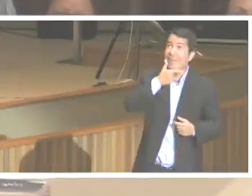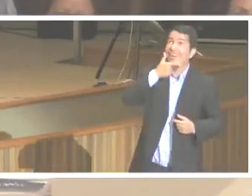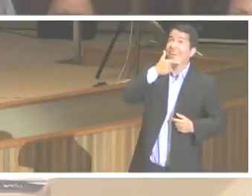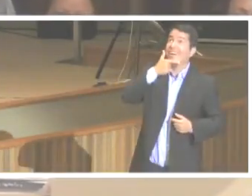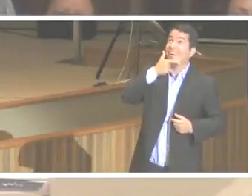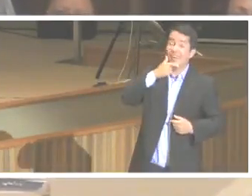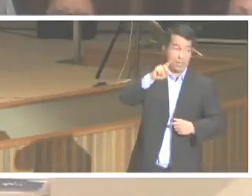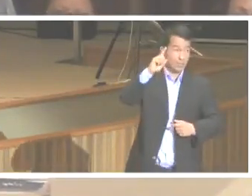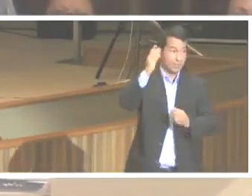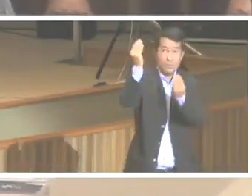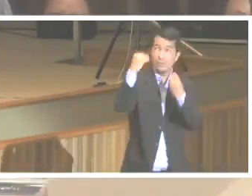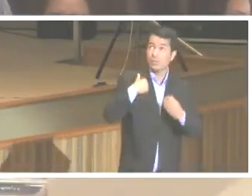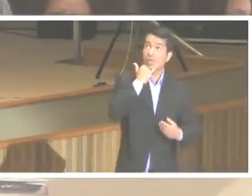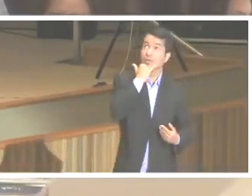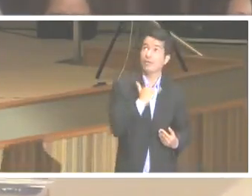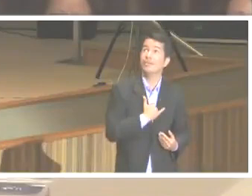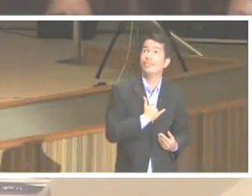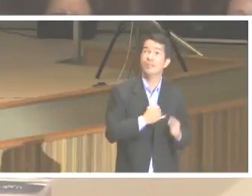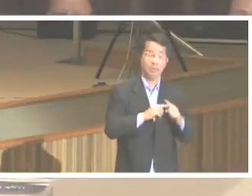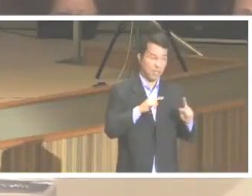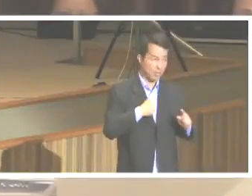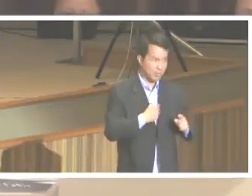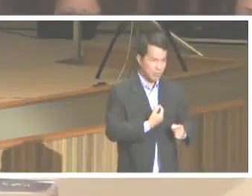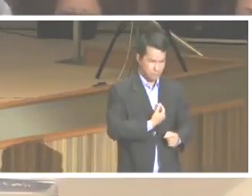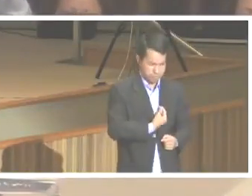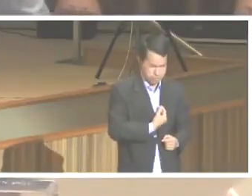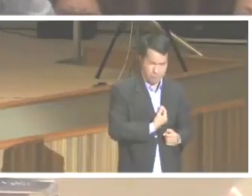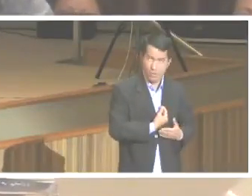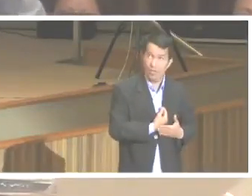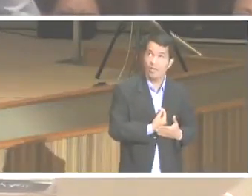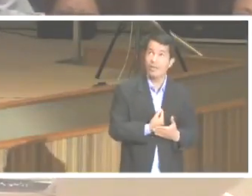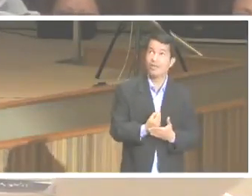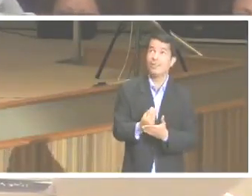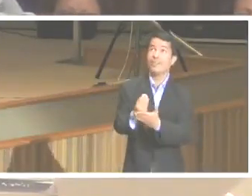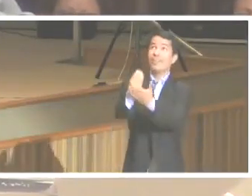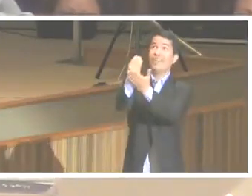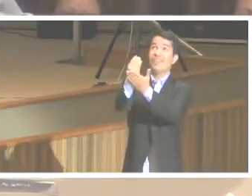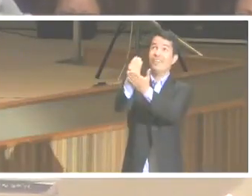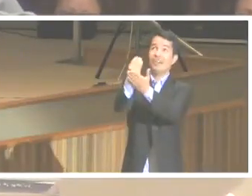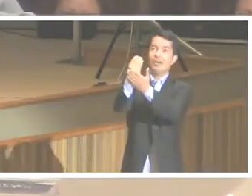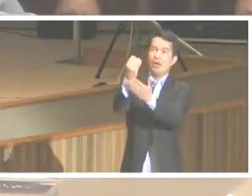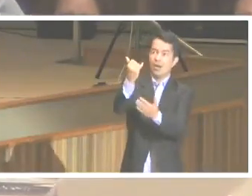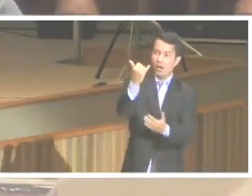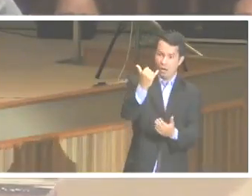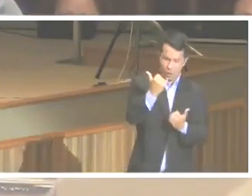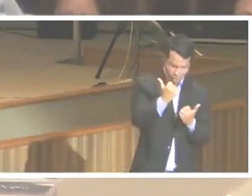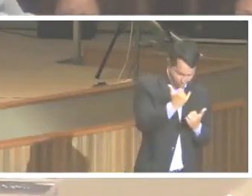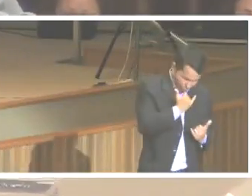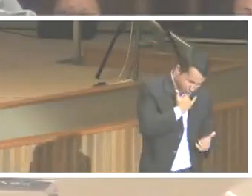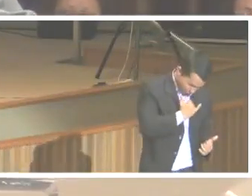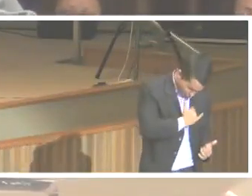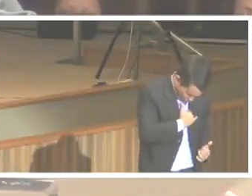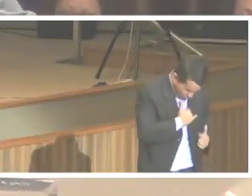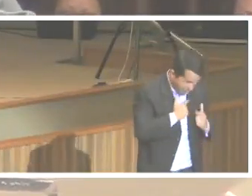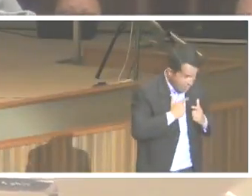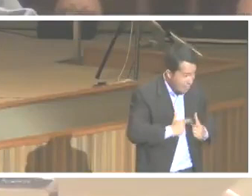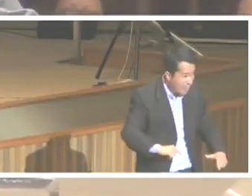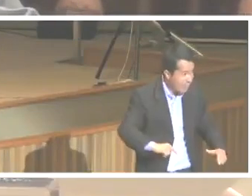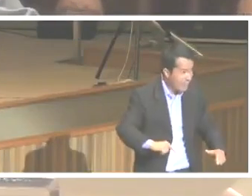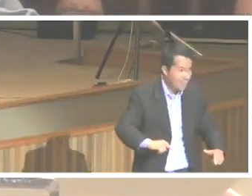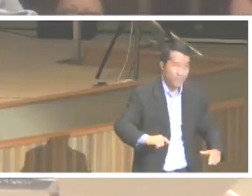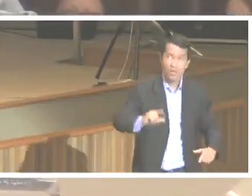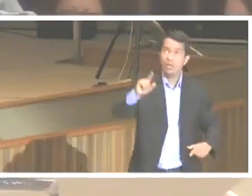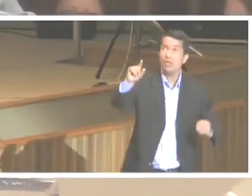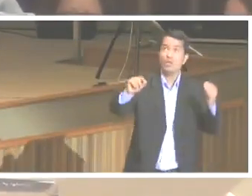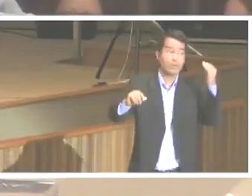o meu coração e com satisfação foi justificado daí a minha fraqueza eo meu sócio à